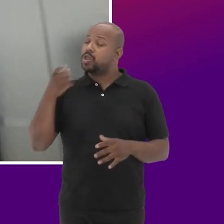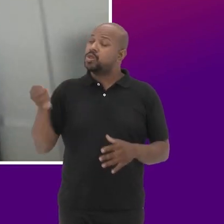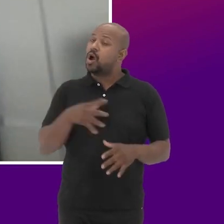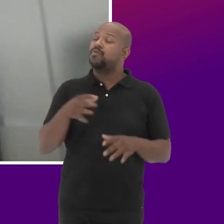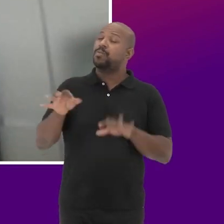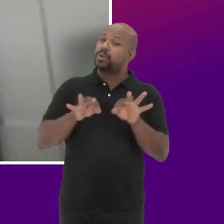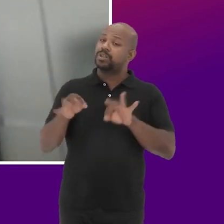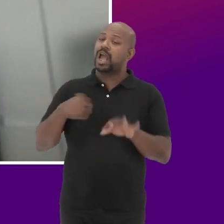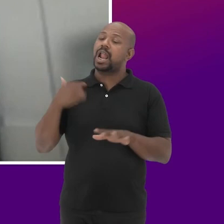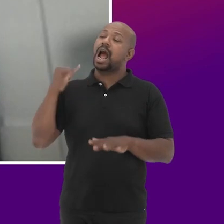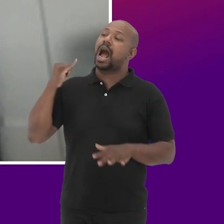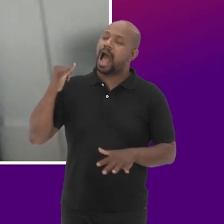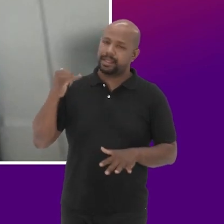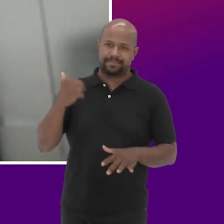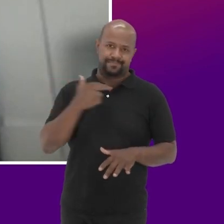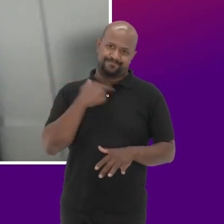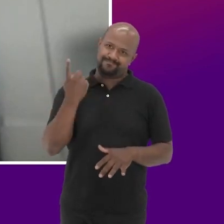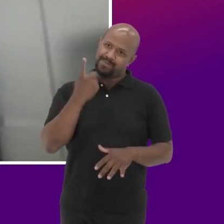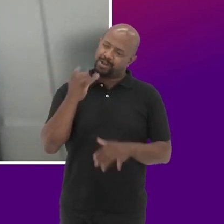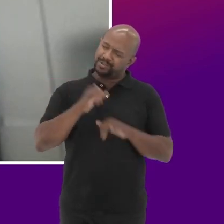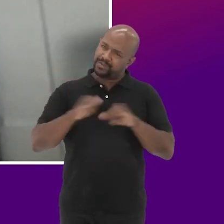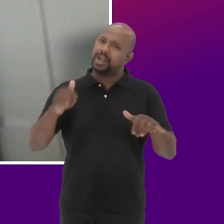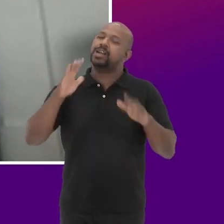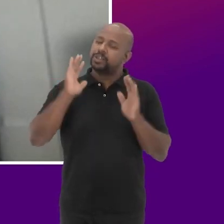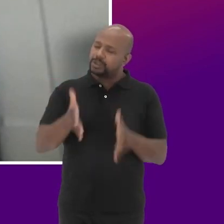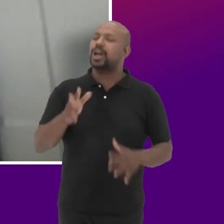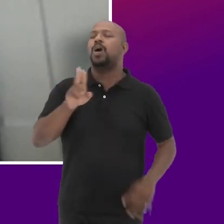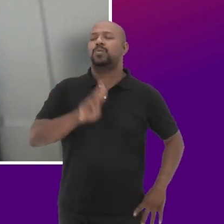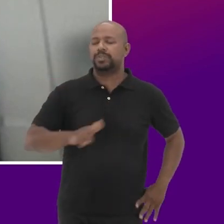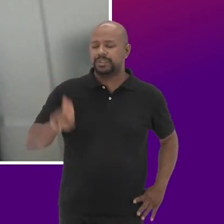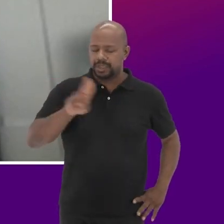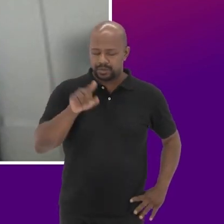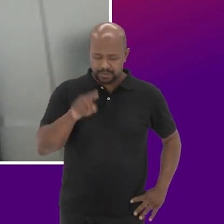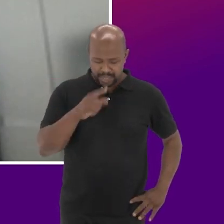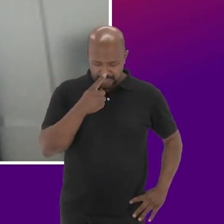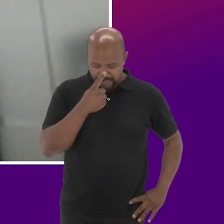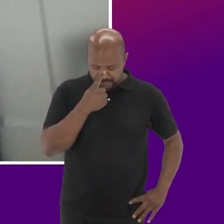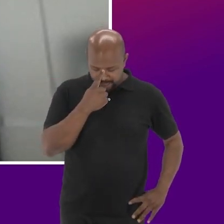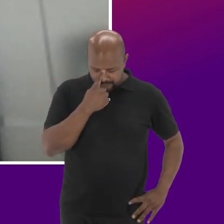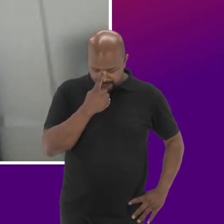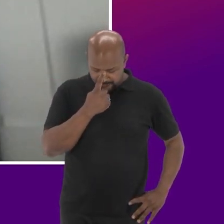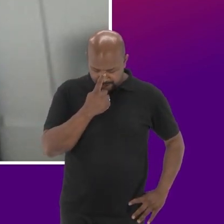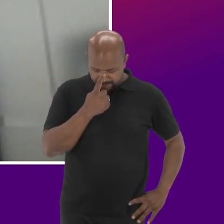posso revelar. Posso revelar que já se utilizando